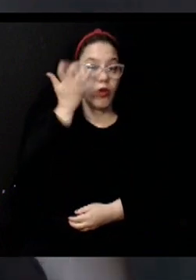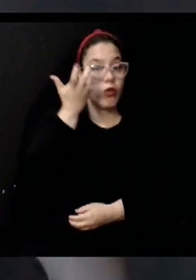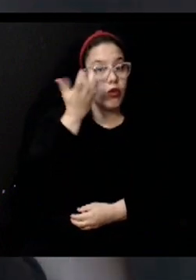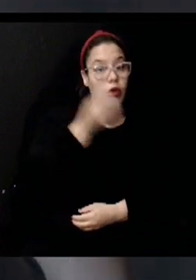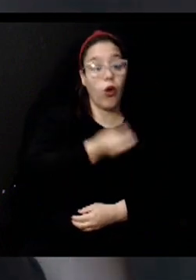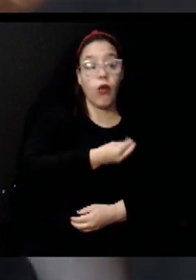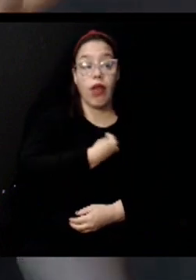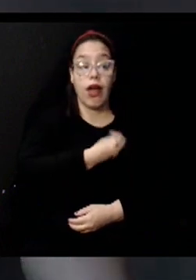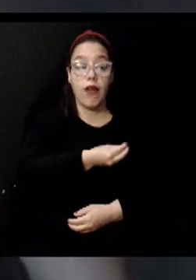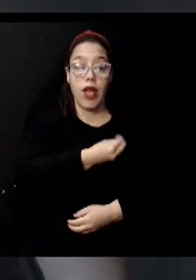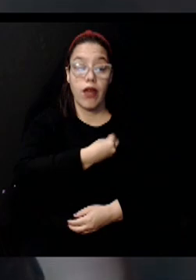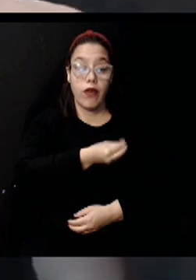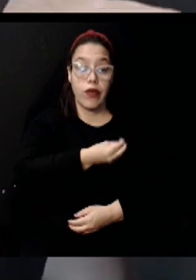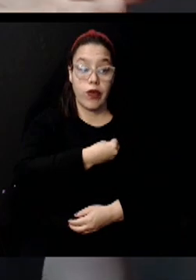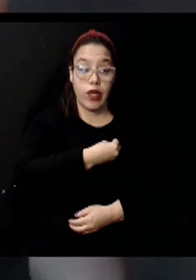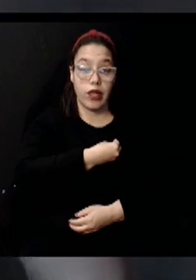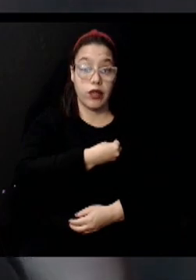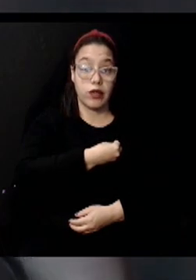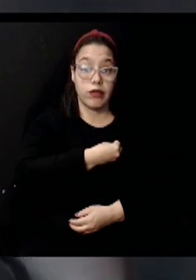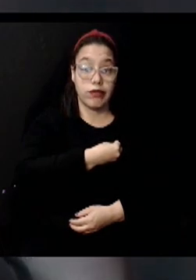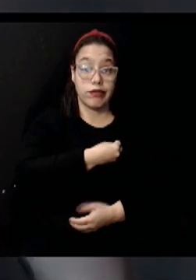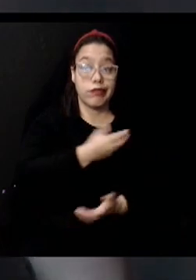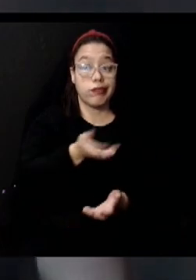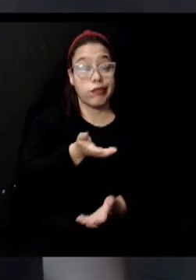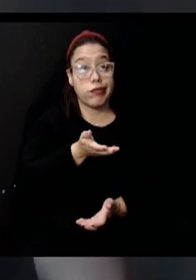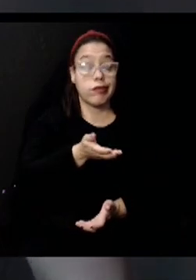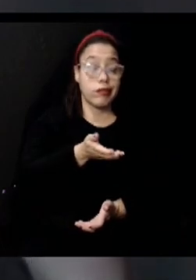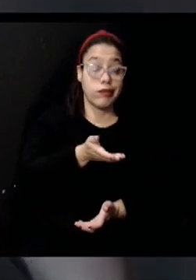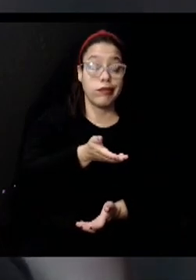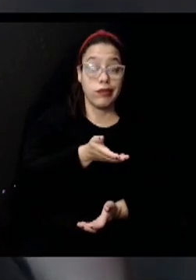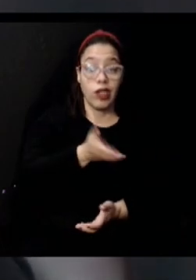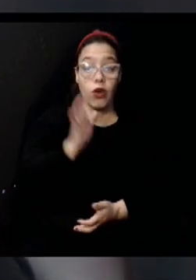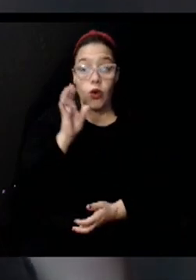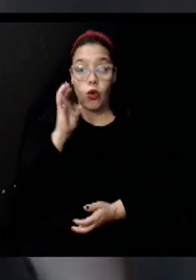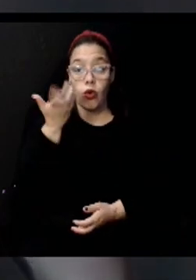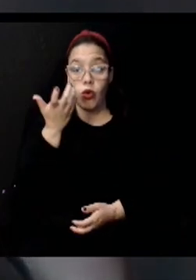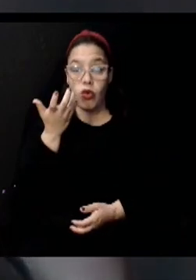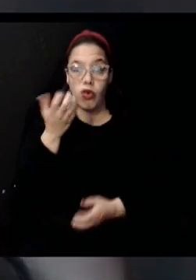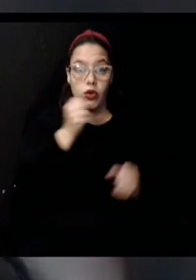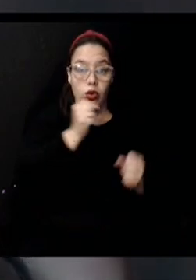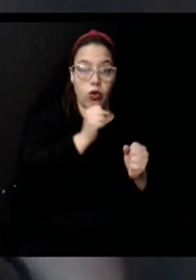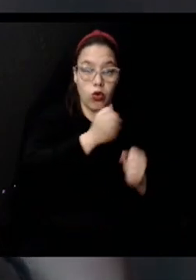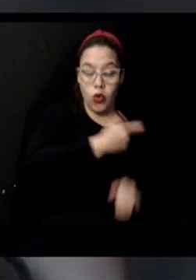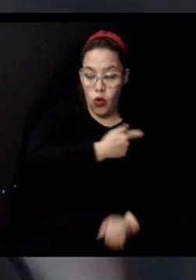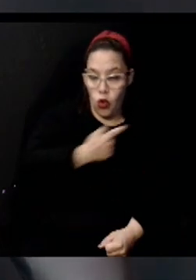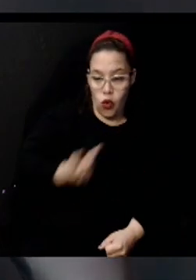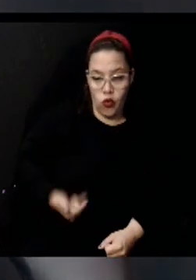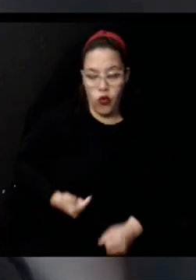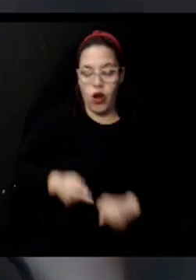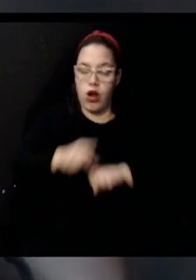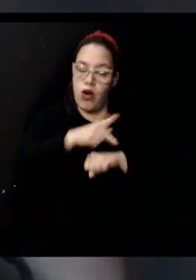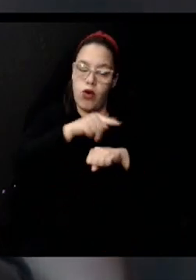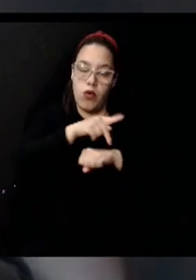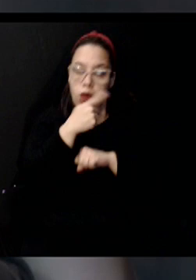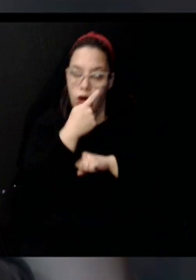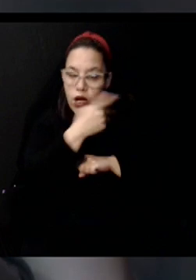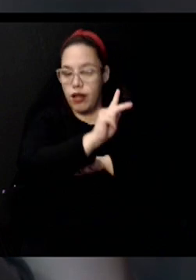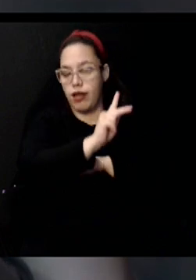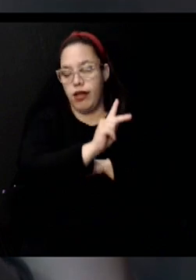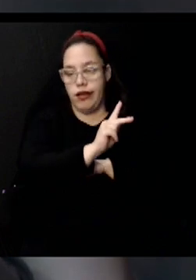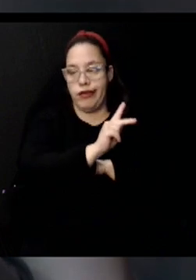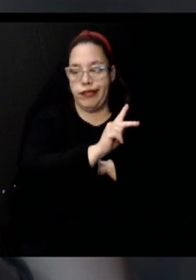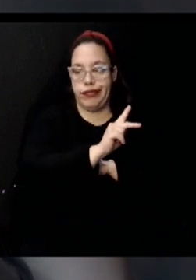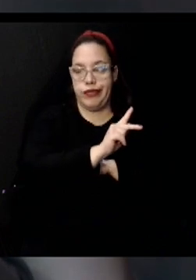vivenciando ali a vida, né, o que está acontecendo no governo, no país dela. Então, existem